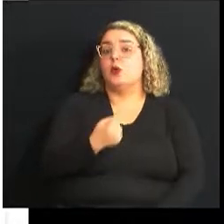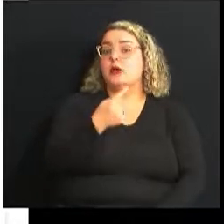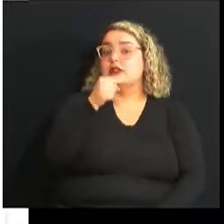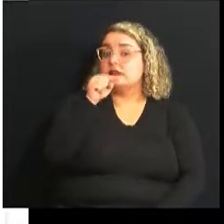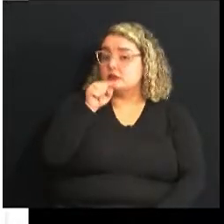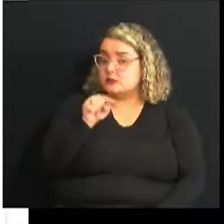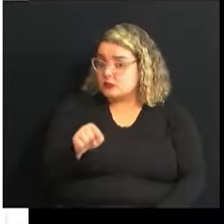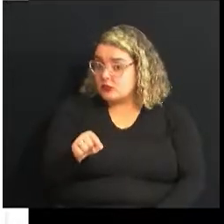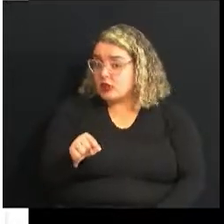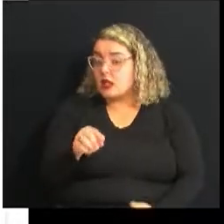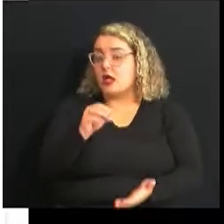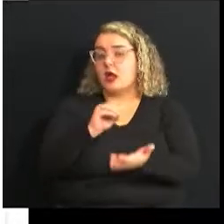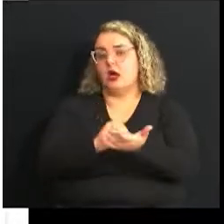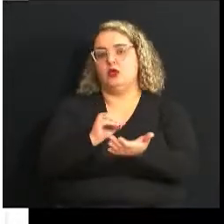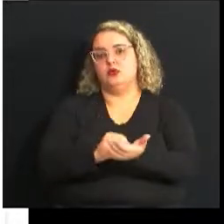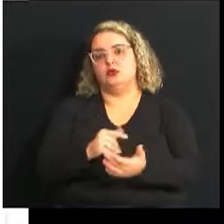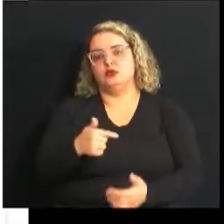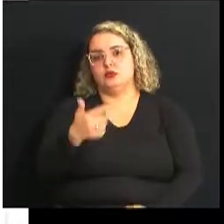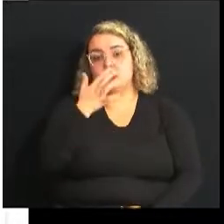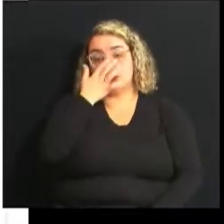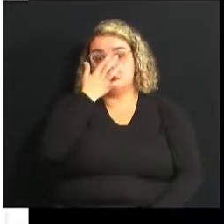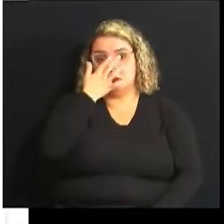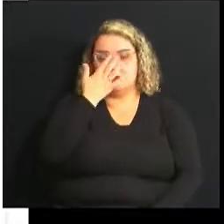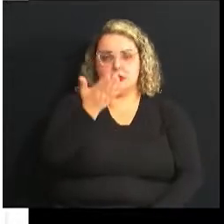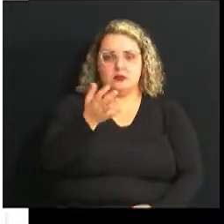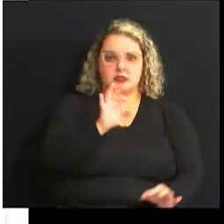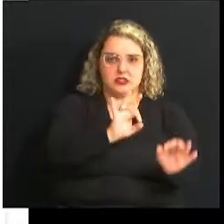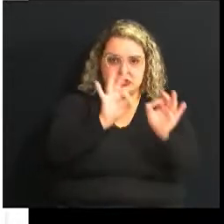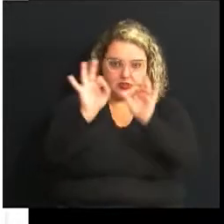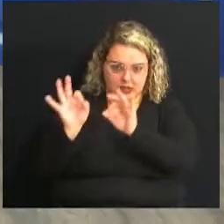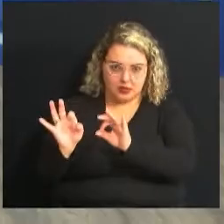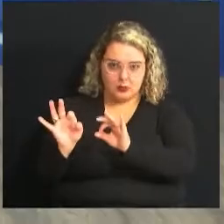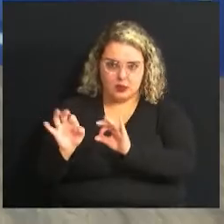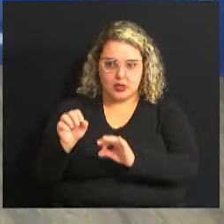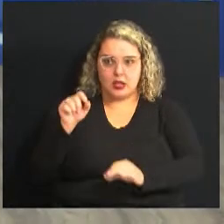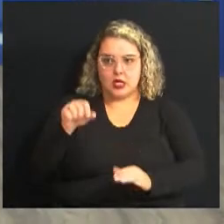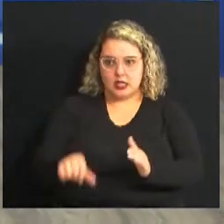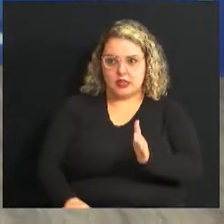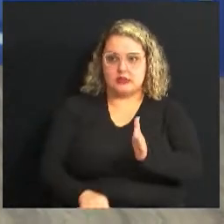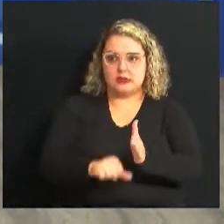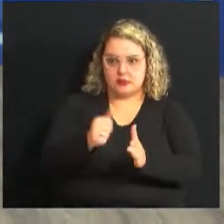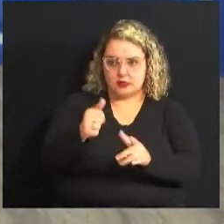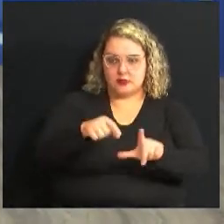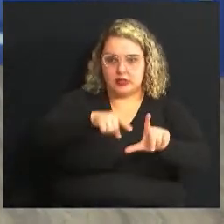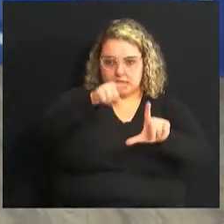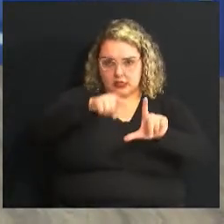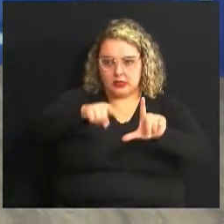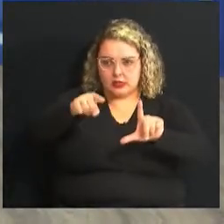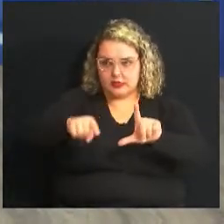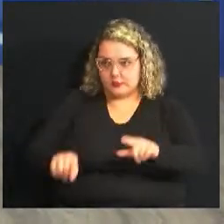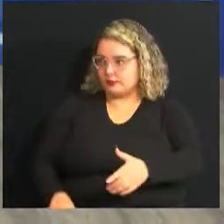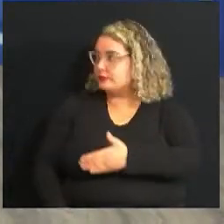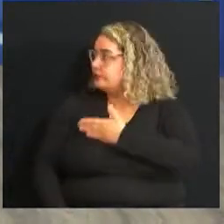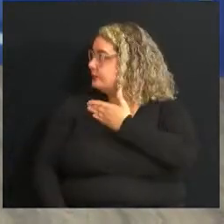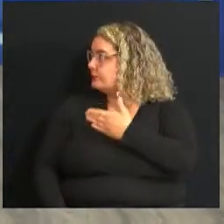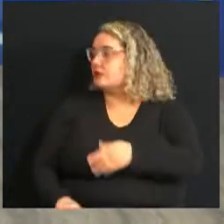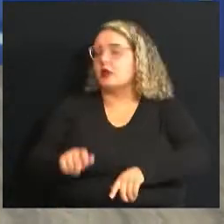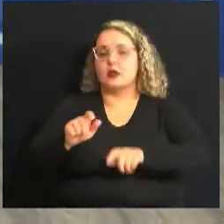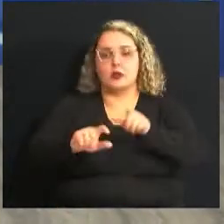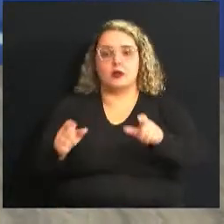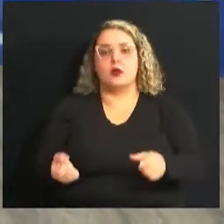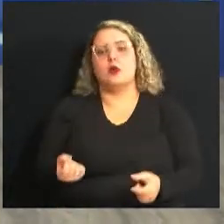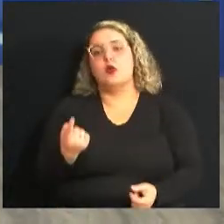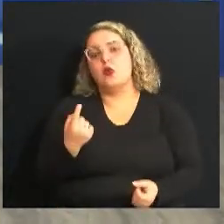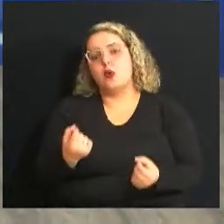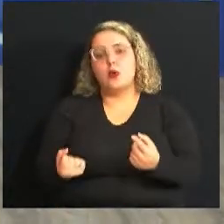à última semana. Então, para você que está nos acompanhando, esta primeira tabela aqui são as pessoas que com alguma